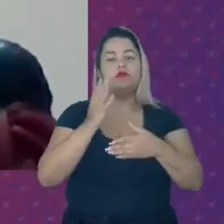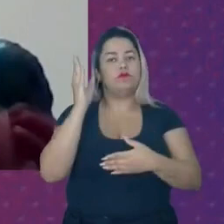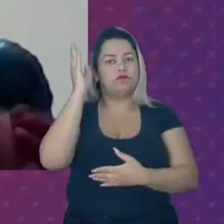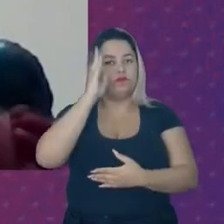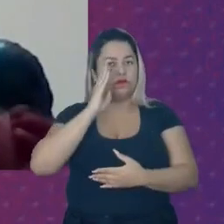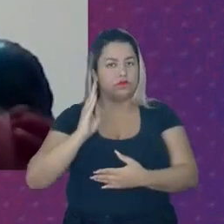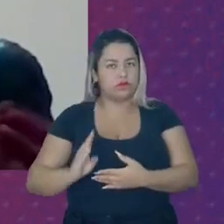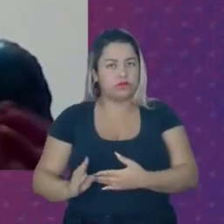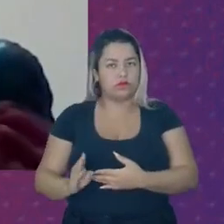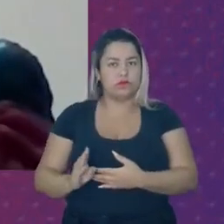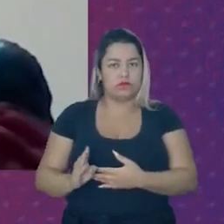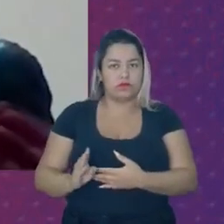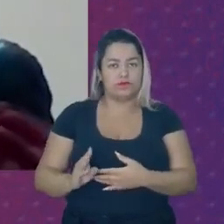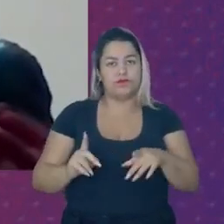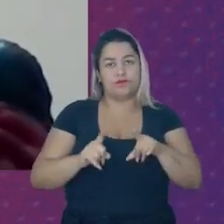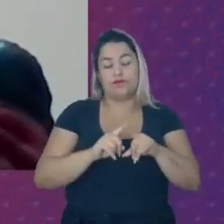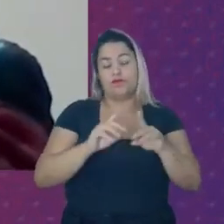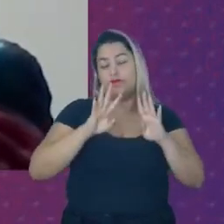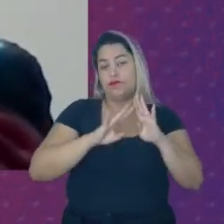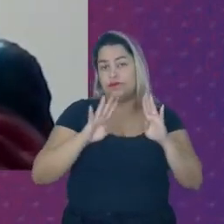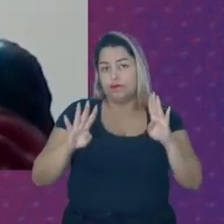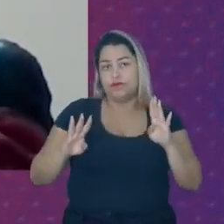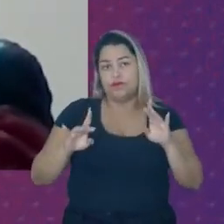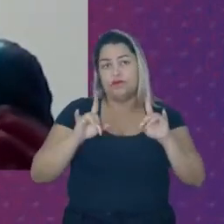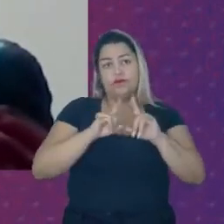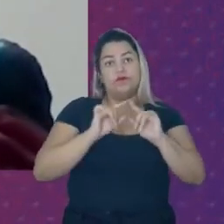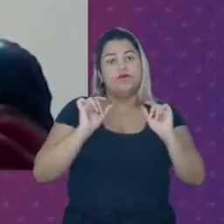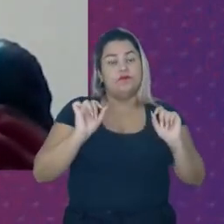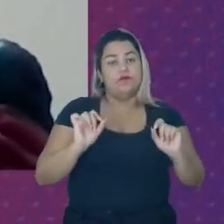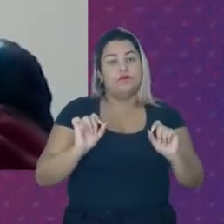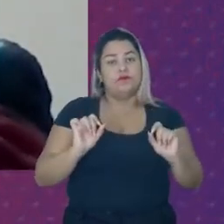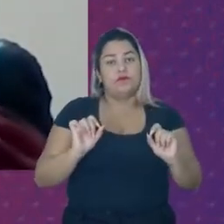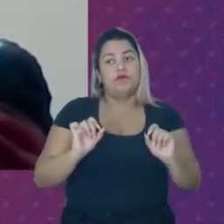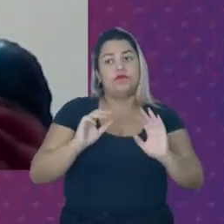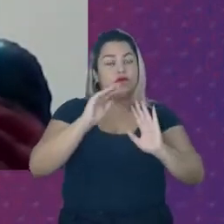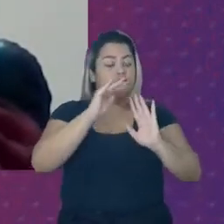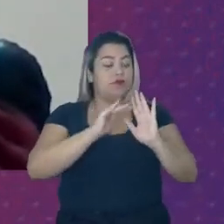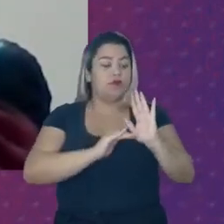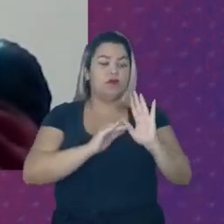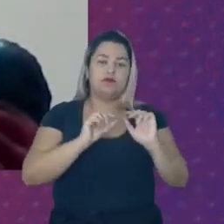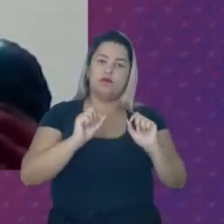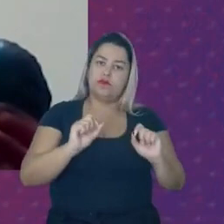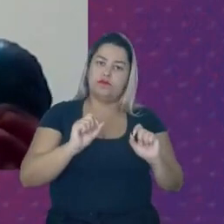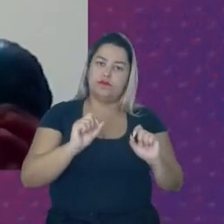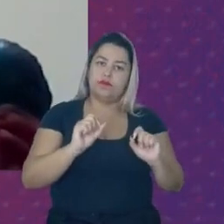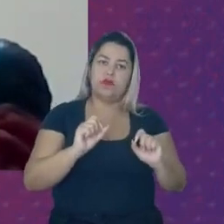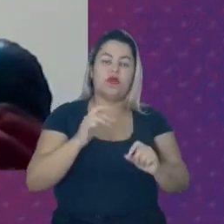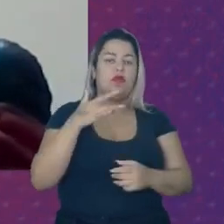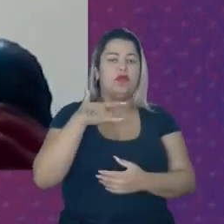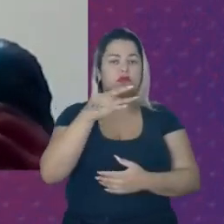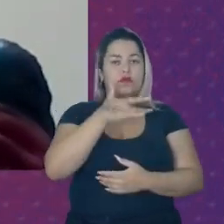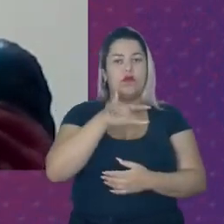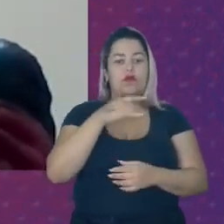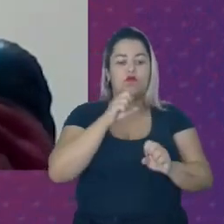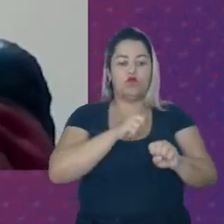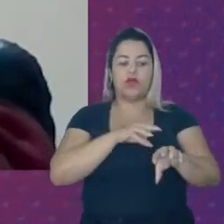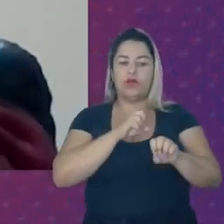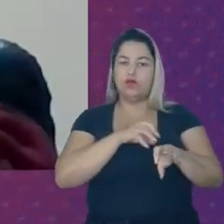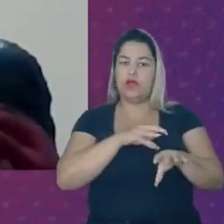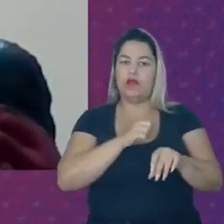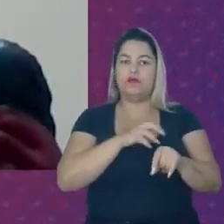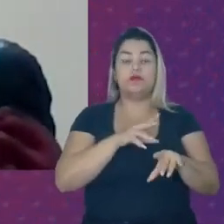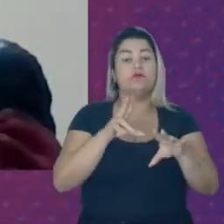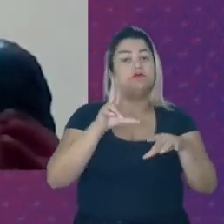as contrapartidas dos beneficiários no que diz respeito às condicionalidades relacionadas à saúde e à educação. E